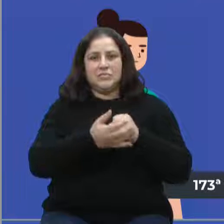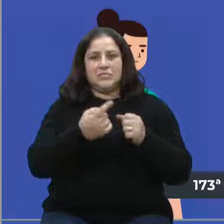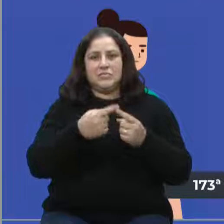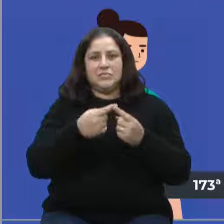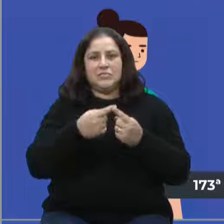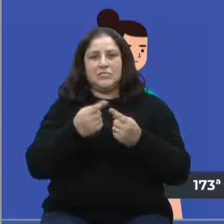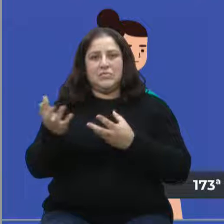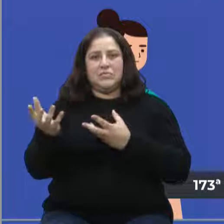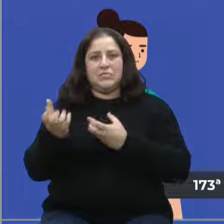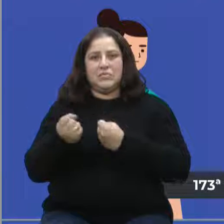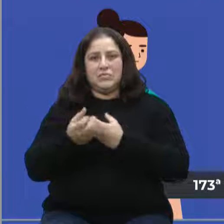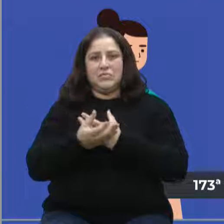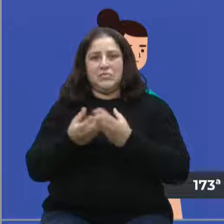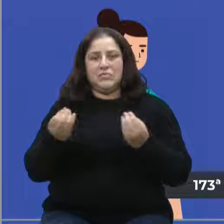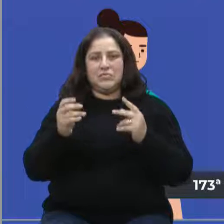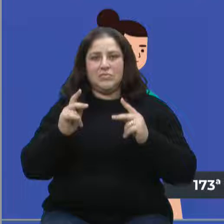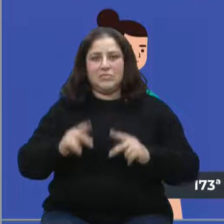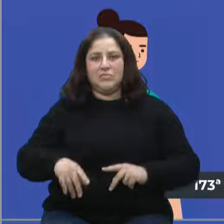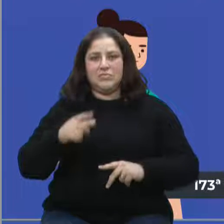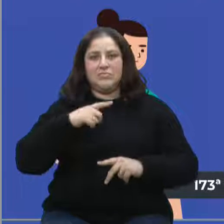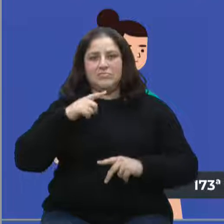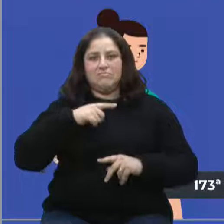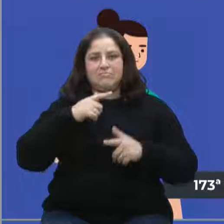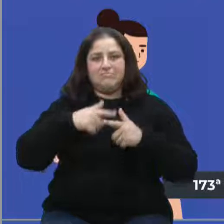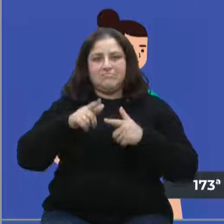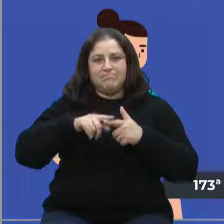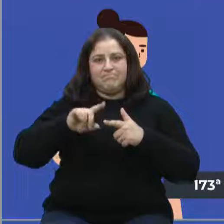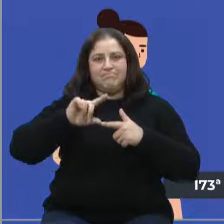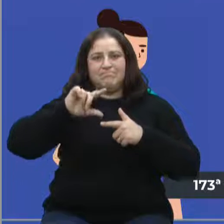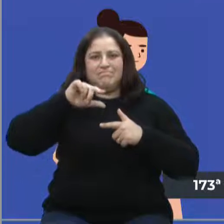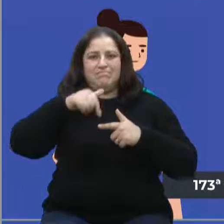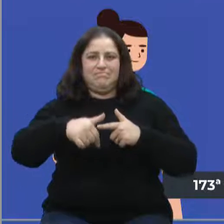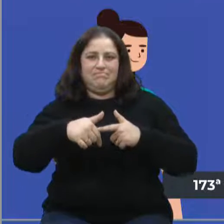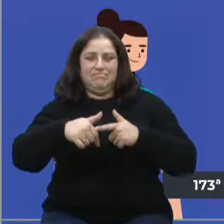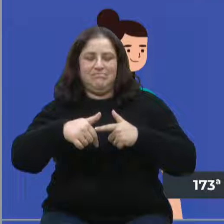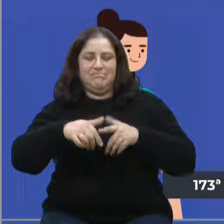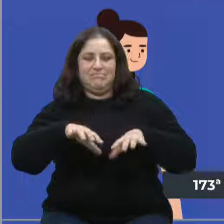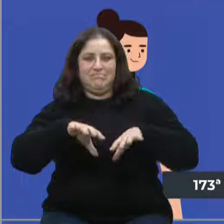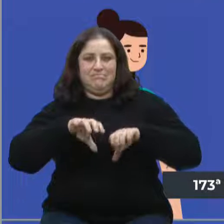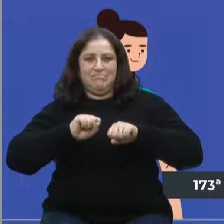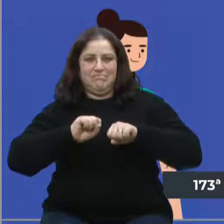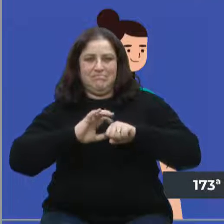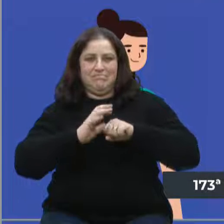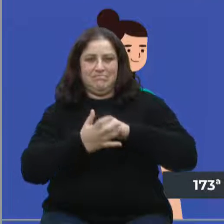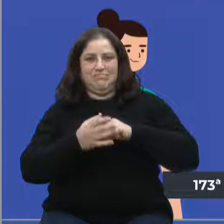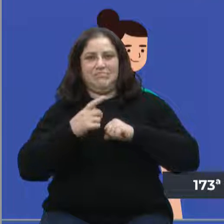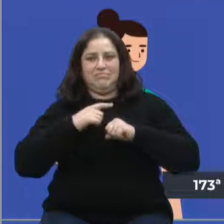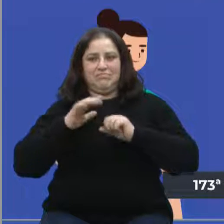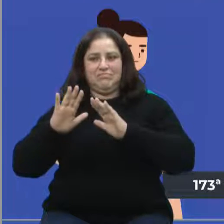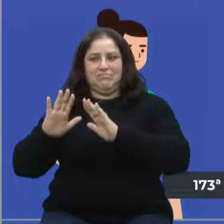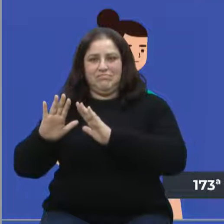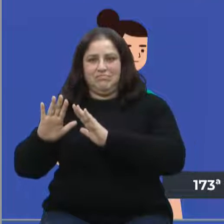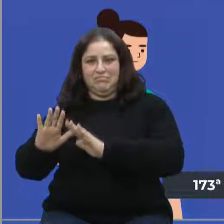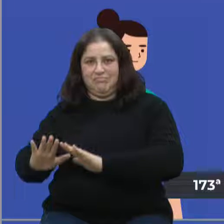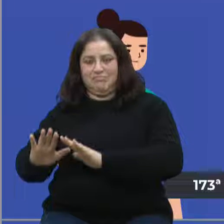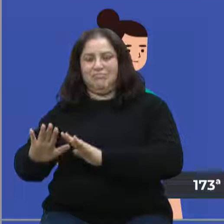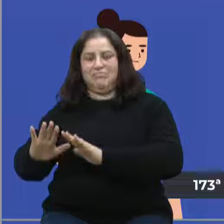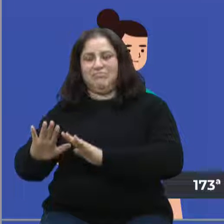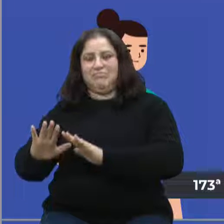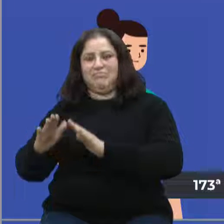muitas pessoas que já apresentavam sequelas pós-Covid, ou seja, passaram todo o período de isolamento, muitas tiveram que